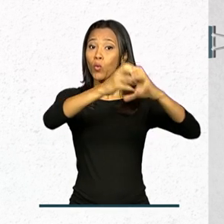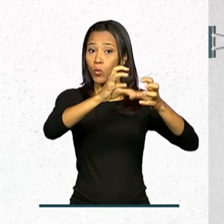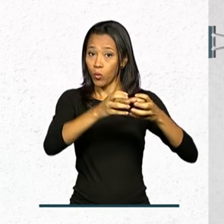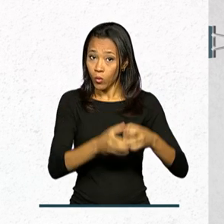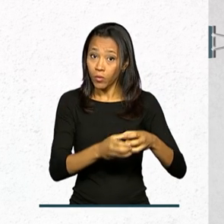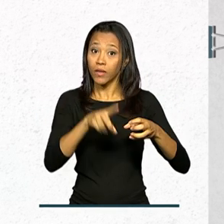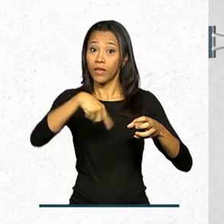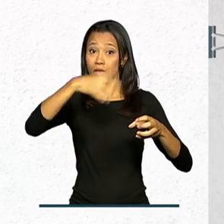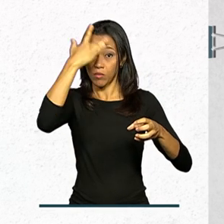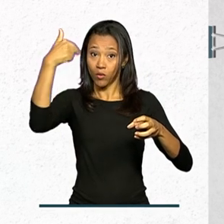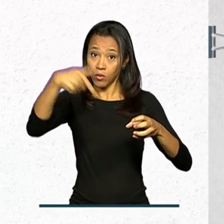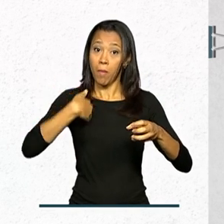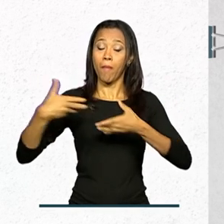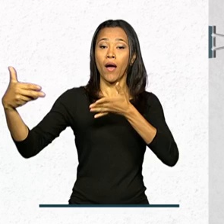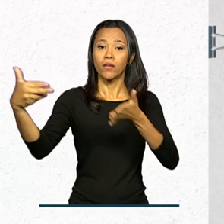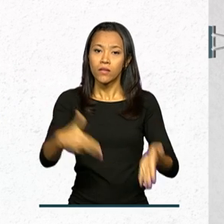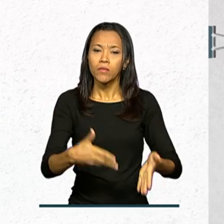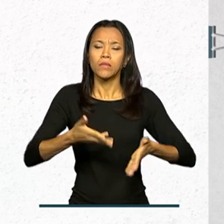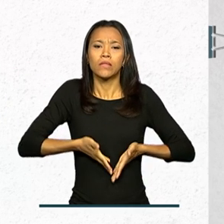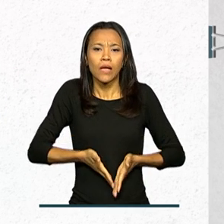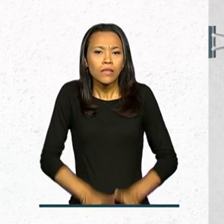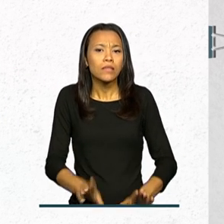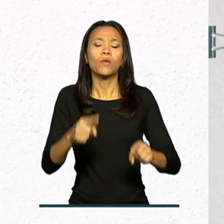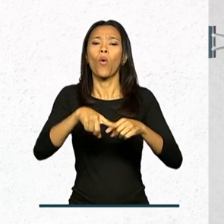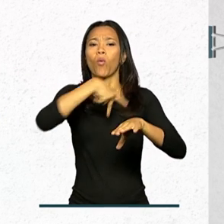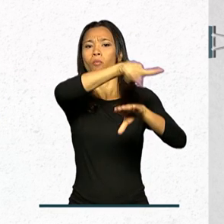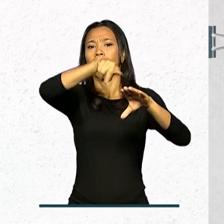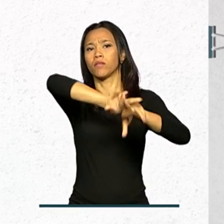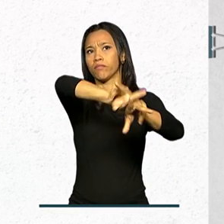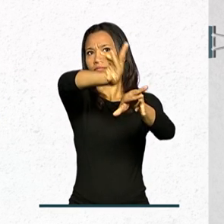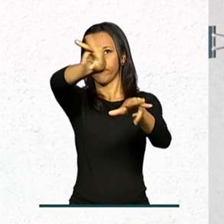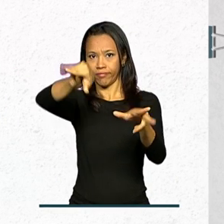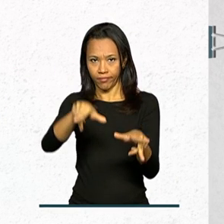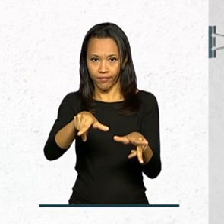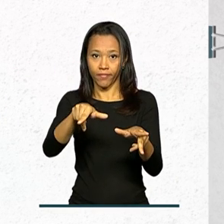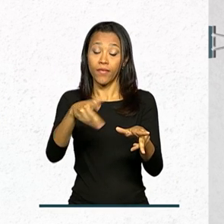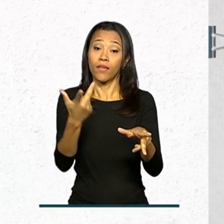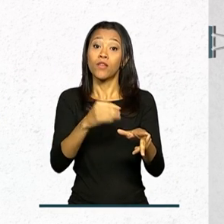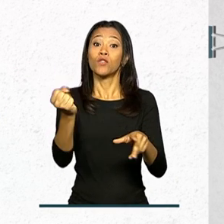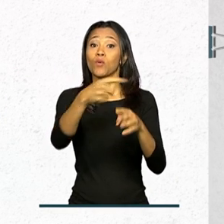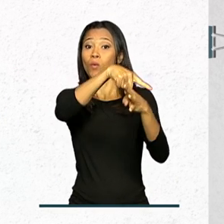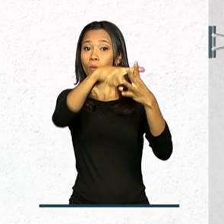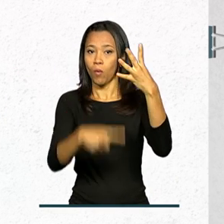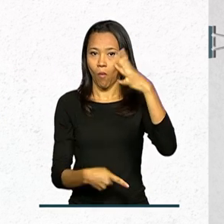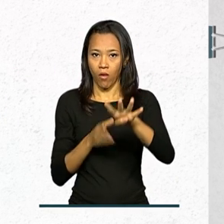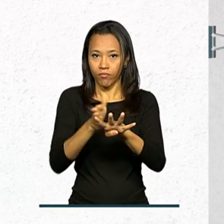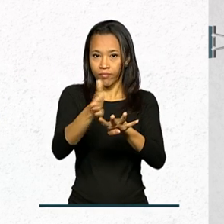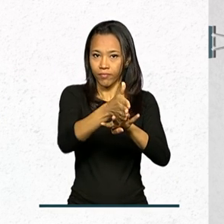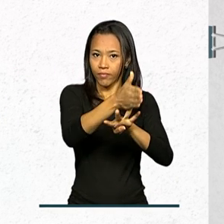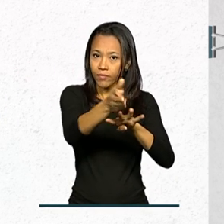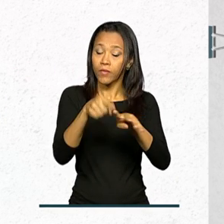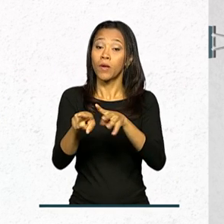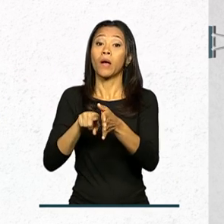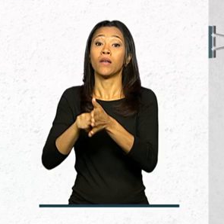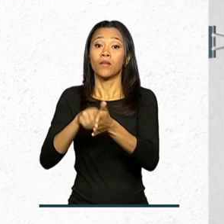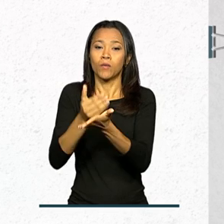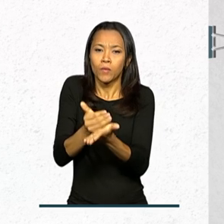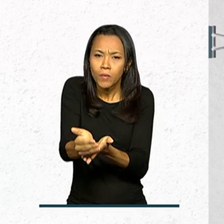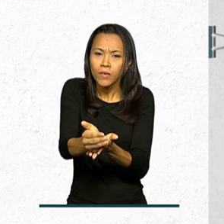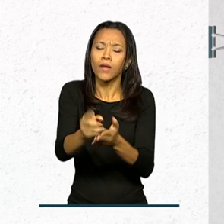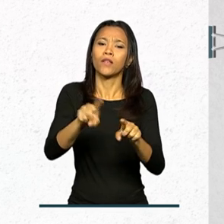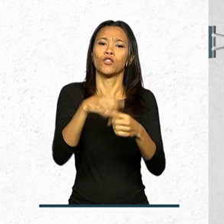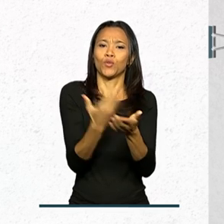em que os membros sejam de nacionalidades ou naturalidades diferentes. São quatro eixos: iniciação científica,